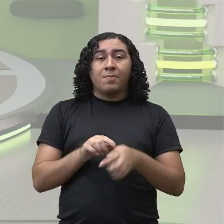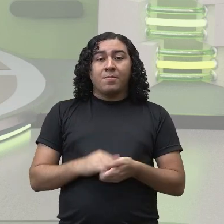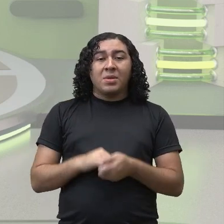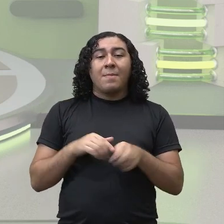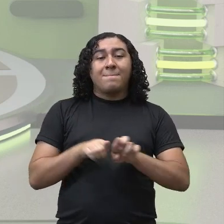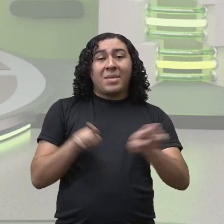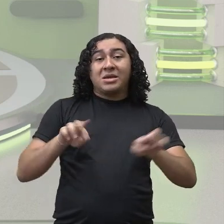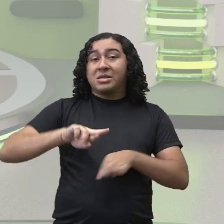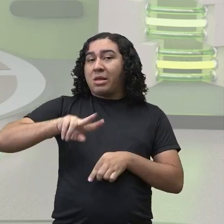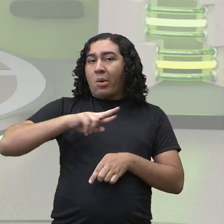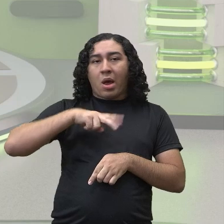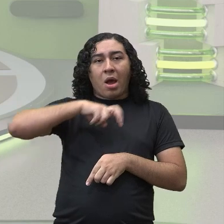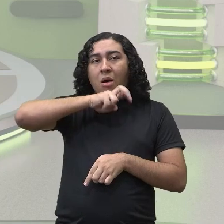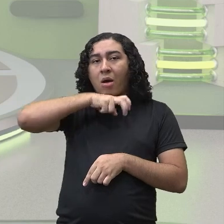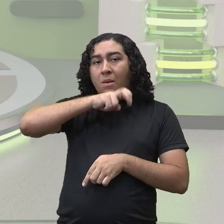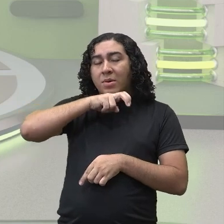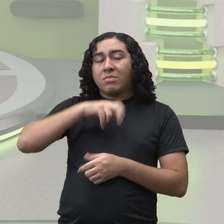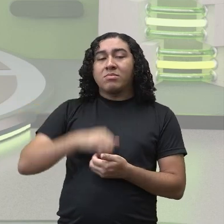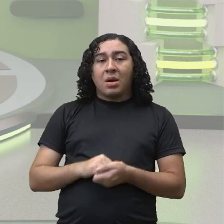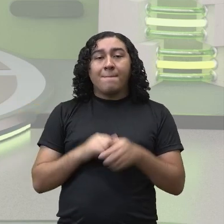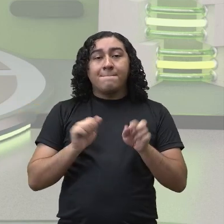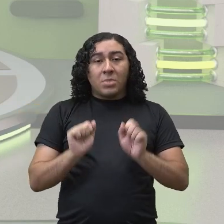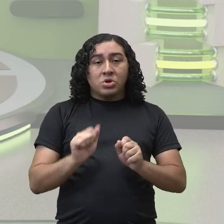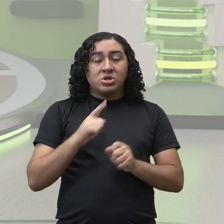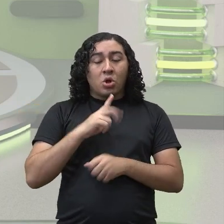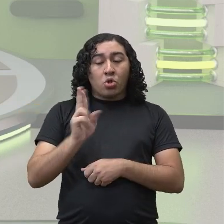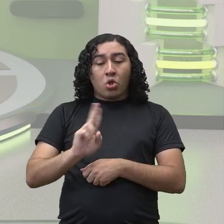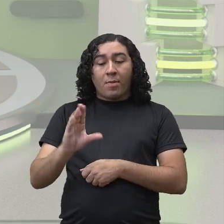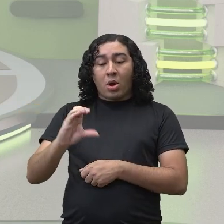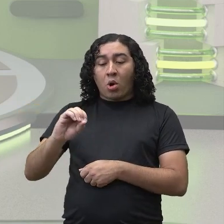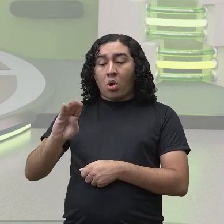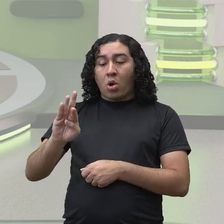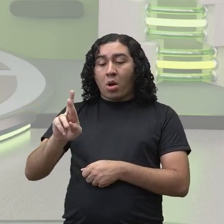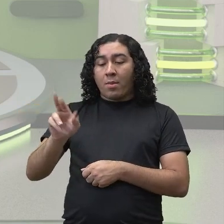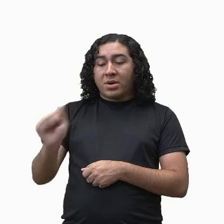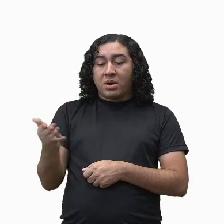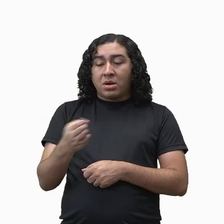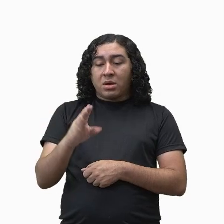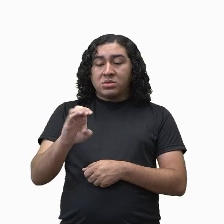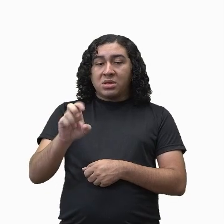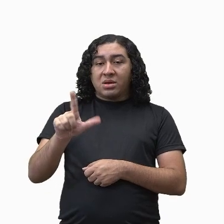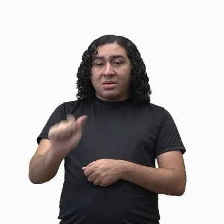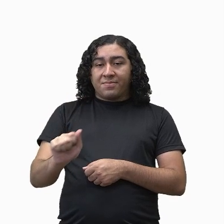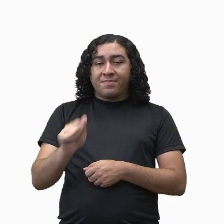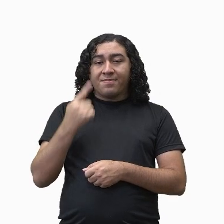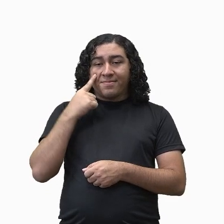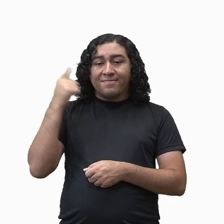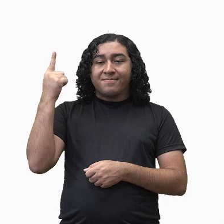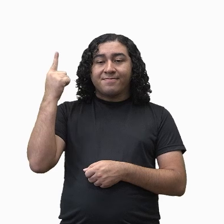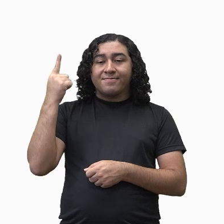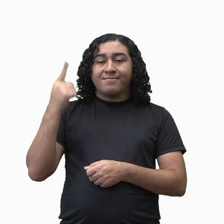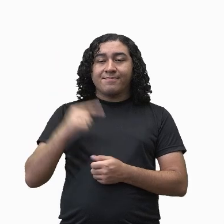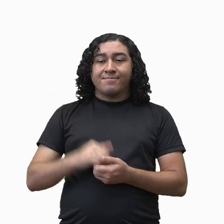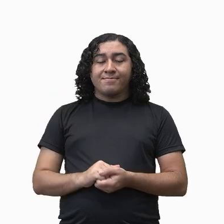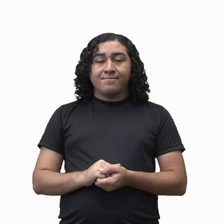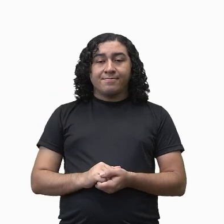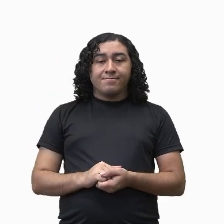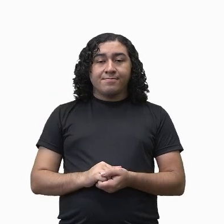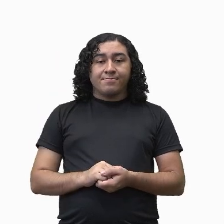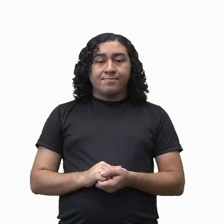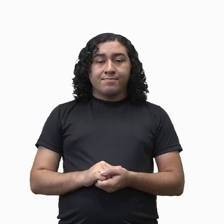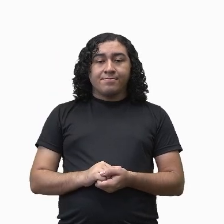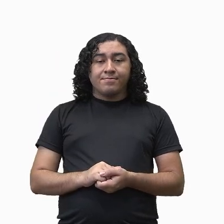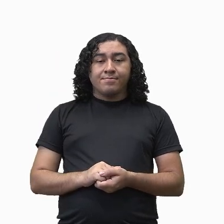é cobra, pode ser uma cobra cega, como a Cecília que foi apresentada aí para vocês. Então, vamos